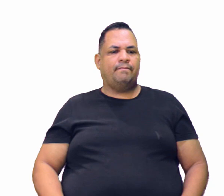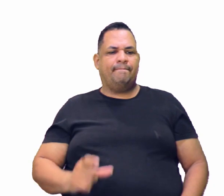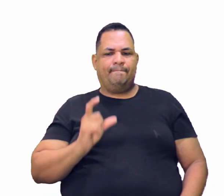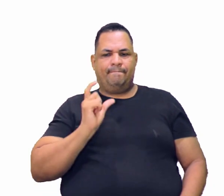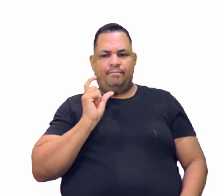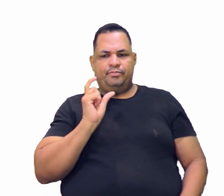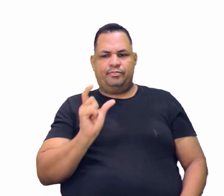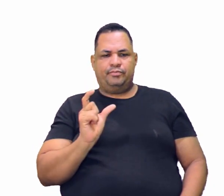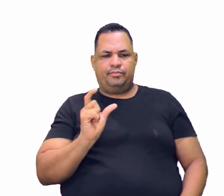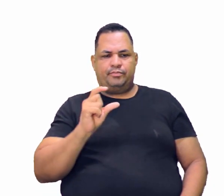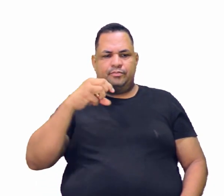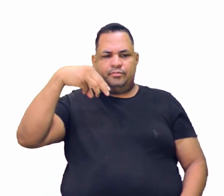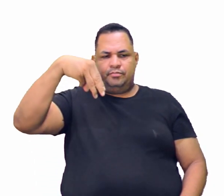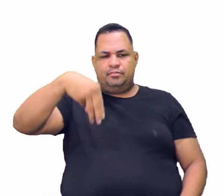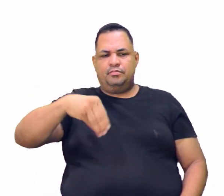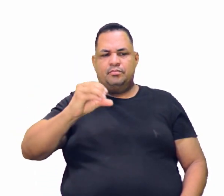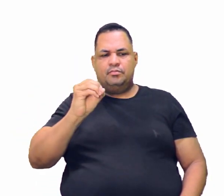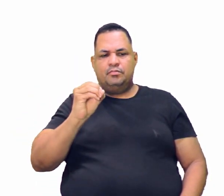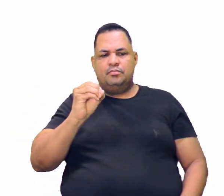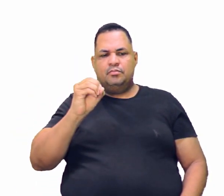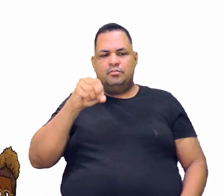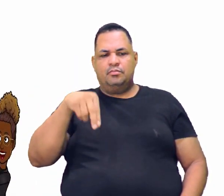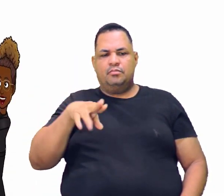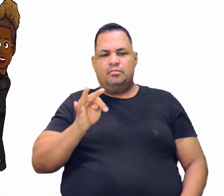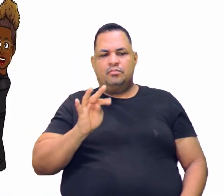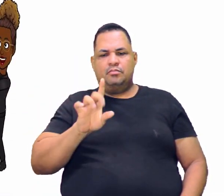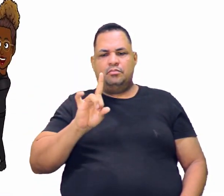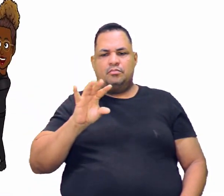palavra monstro.